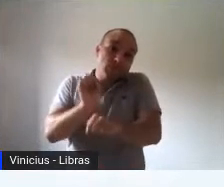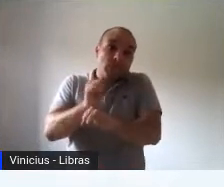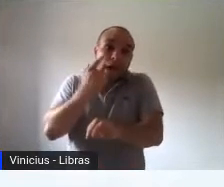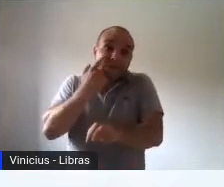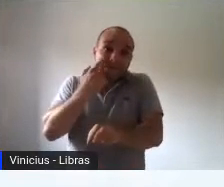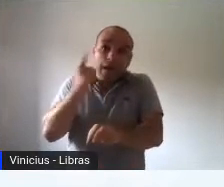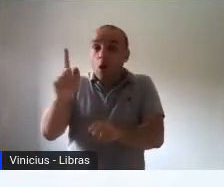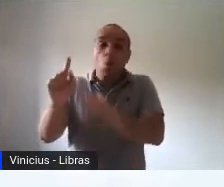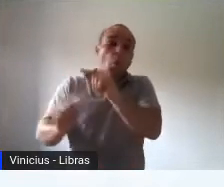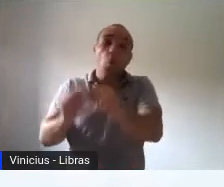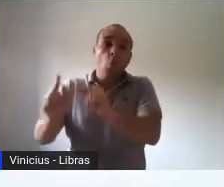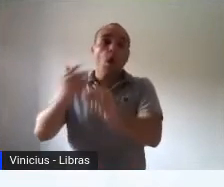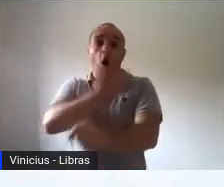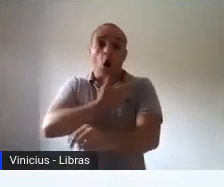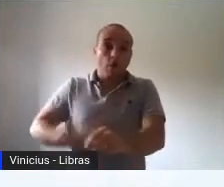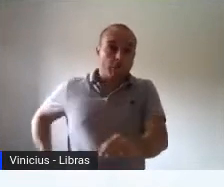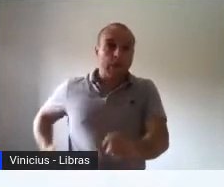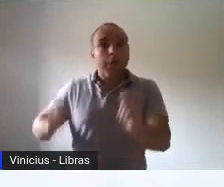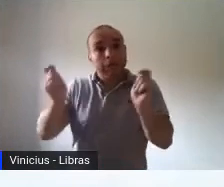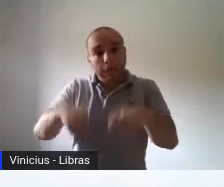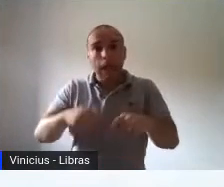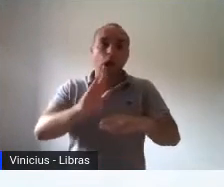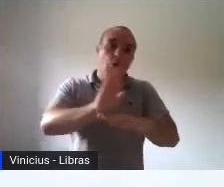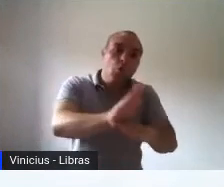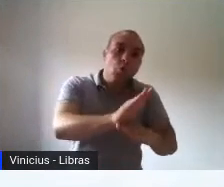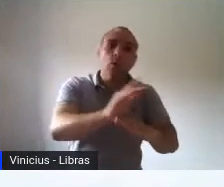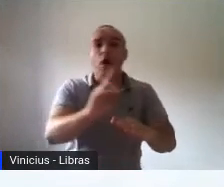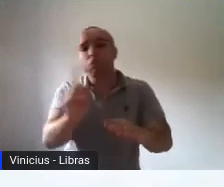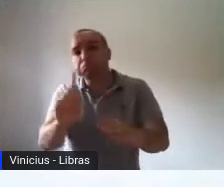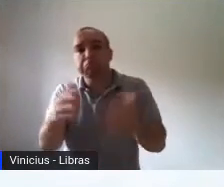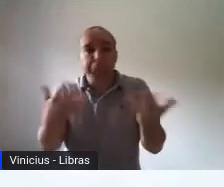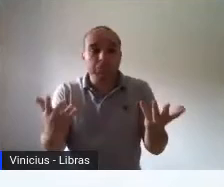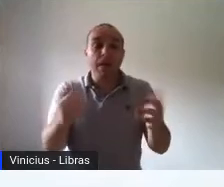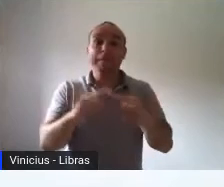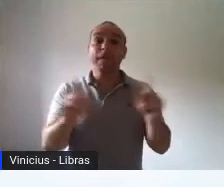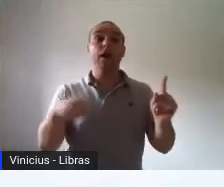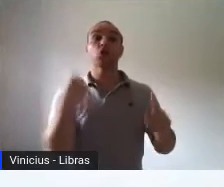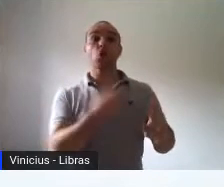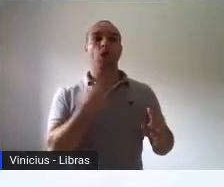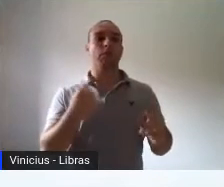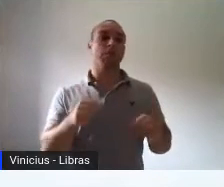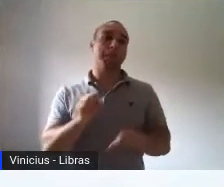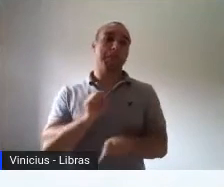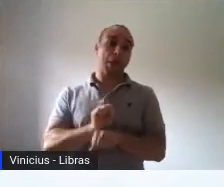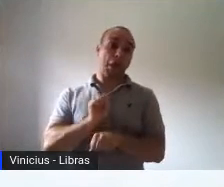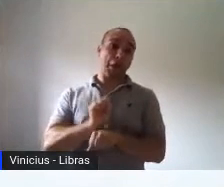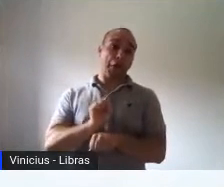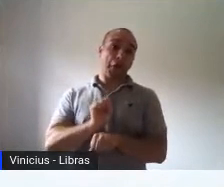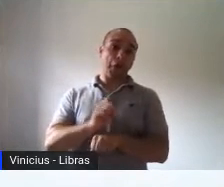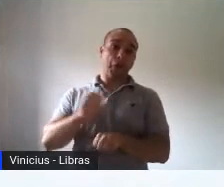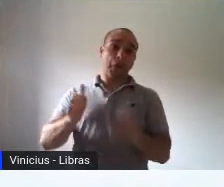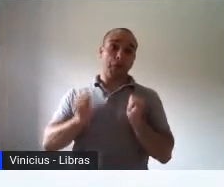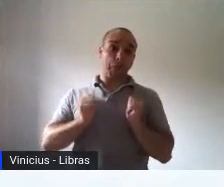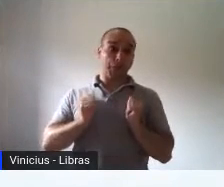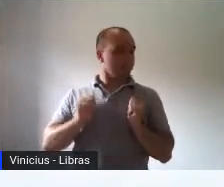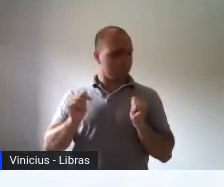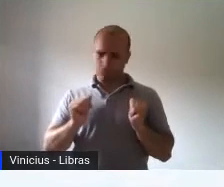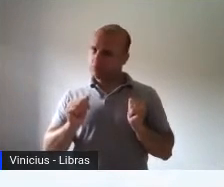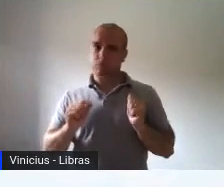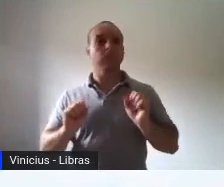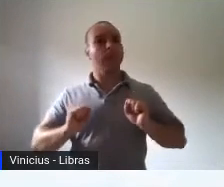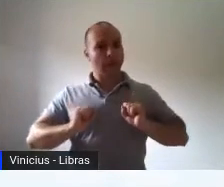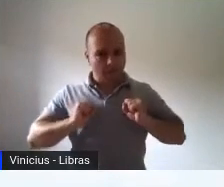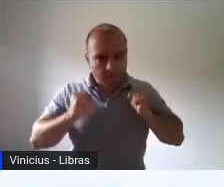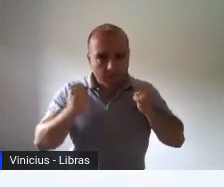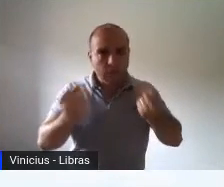através de conhecimento e de sustentação, não fazendo discurso sem base, conseguir reverter todo esse cenário político e econômico